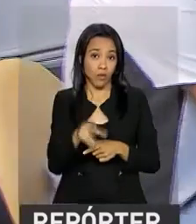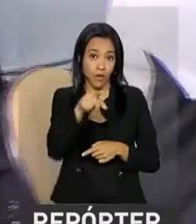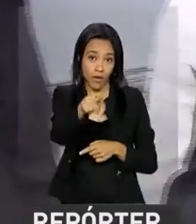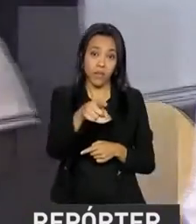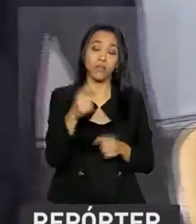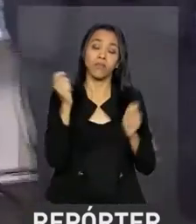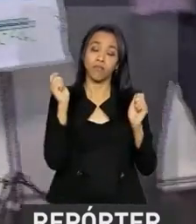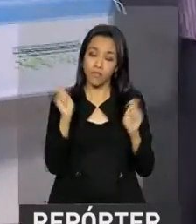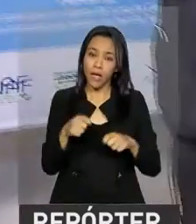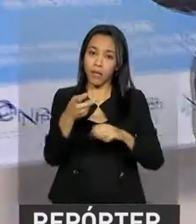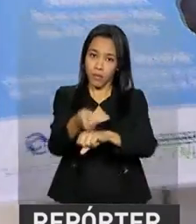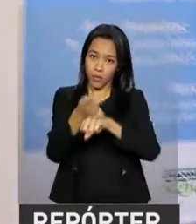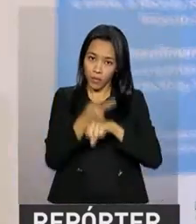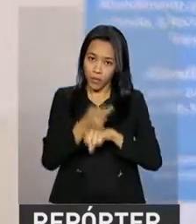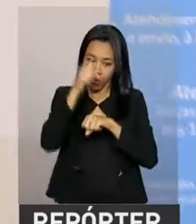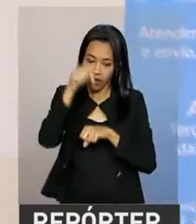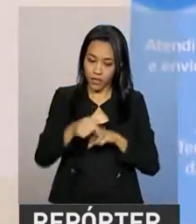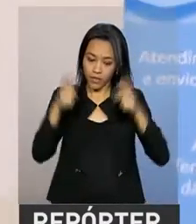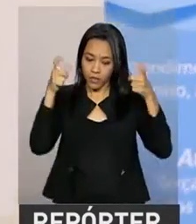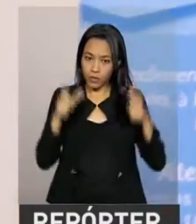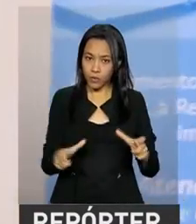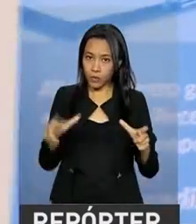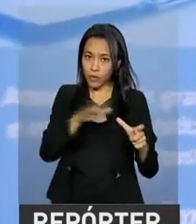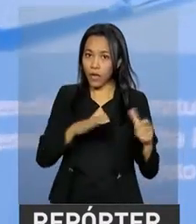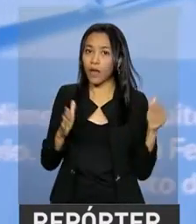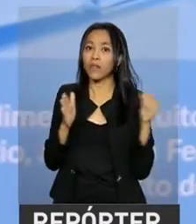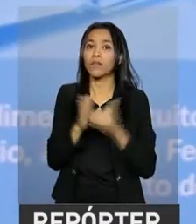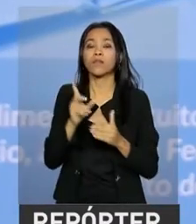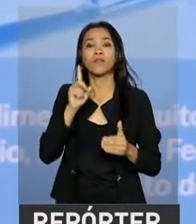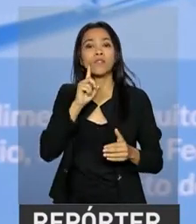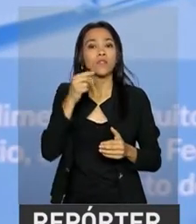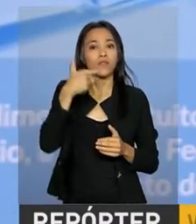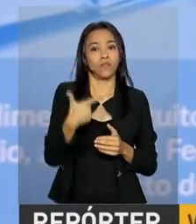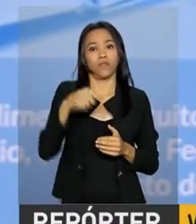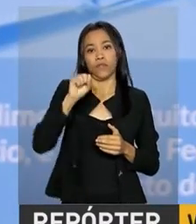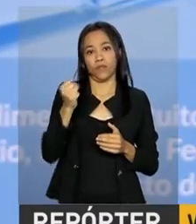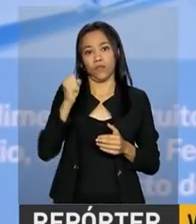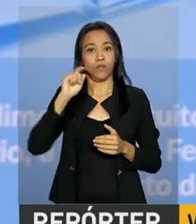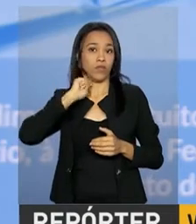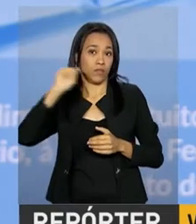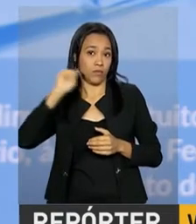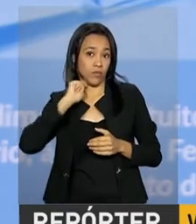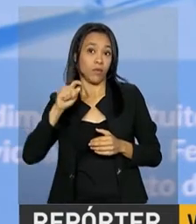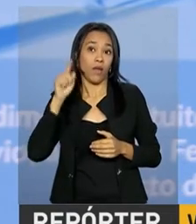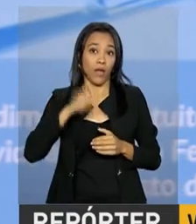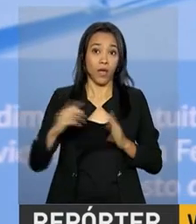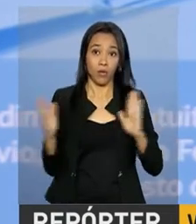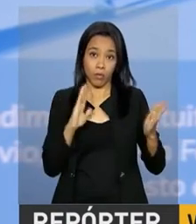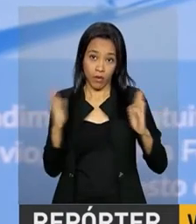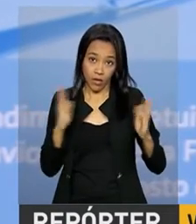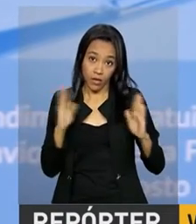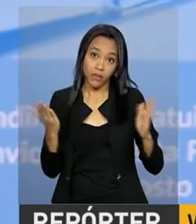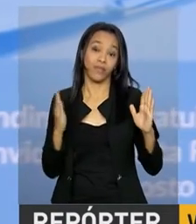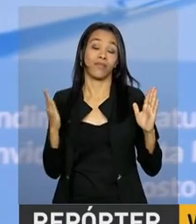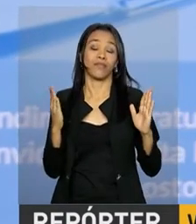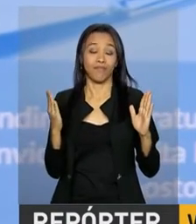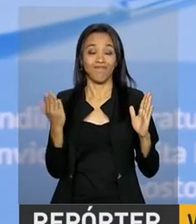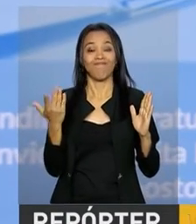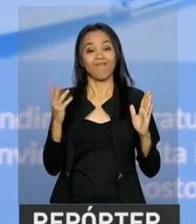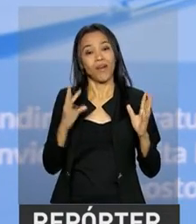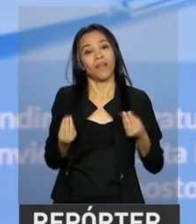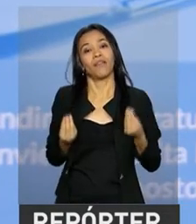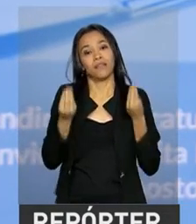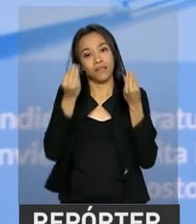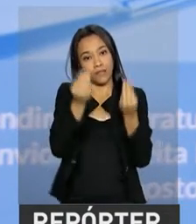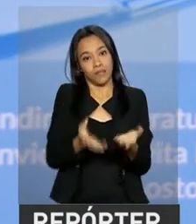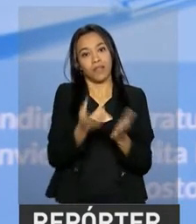retiradas aqui no Núcleo de Atendimento Contábil Fiscal até o dia 28 de abril, prazo também dado pela Receita Federal para a entrega